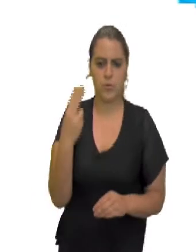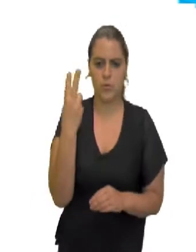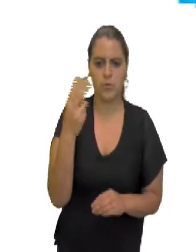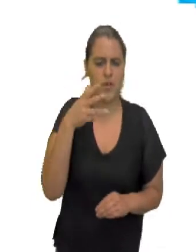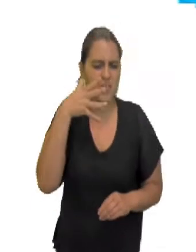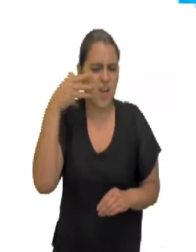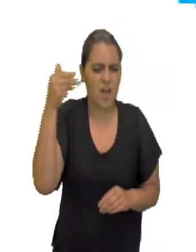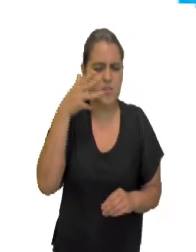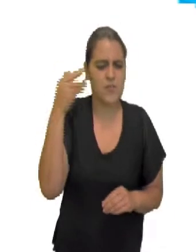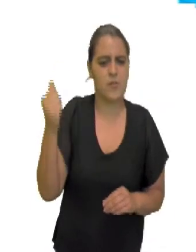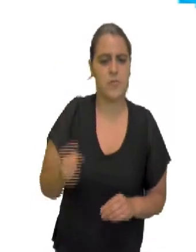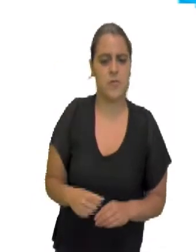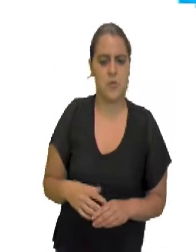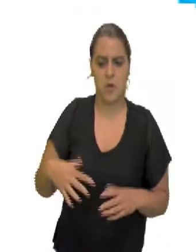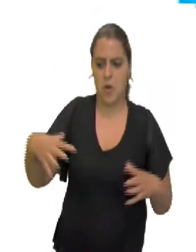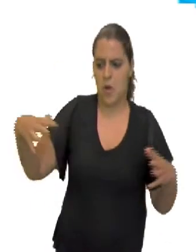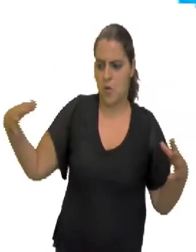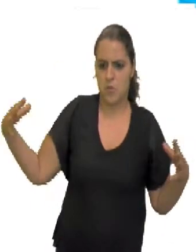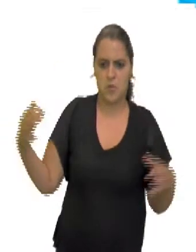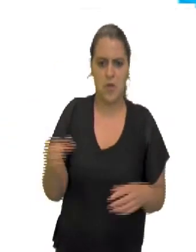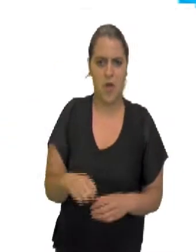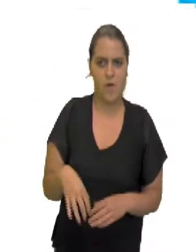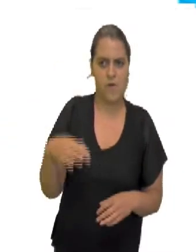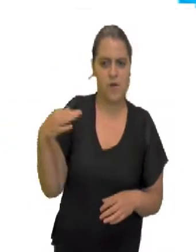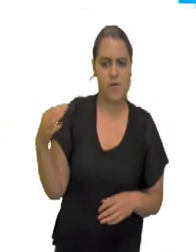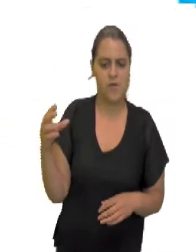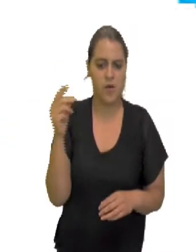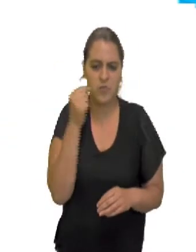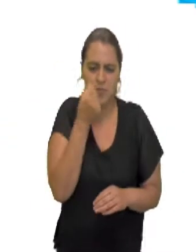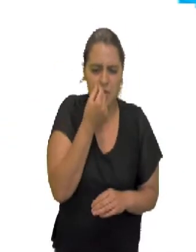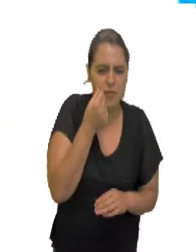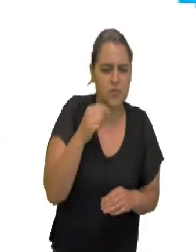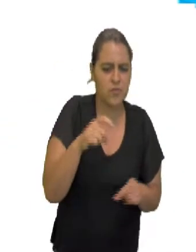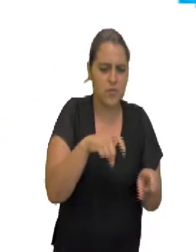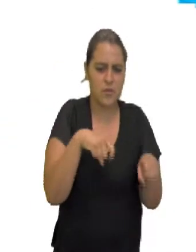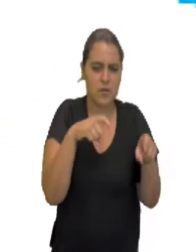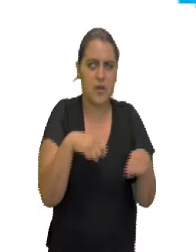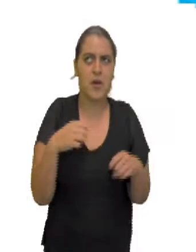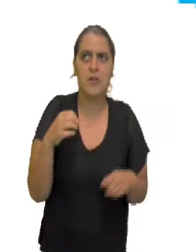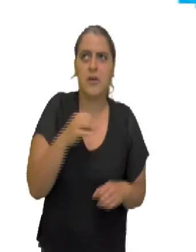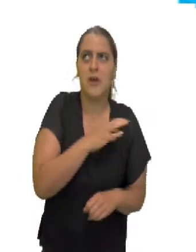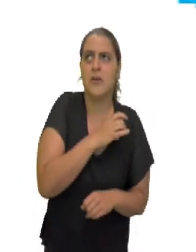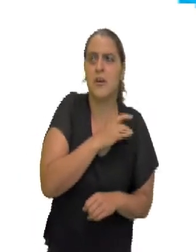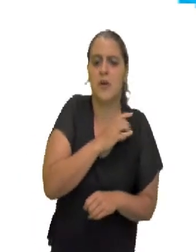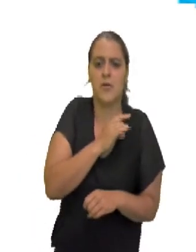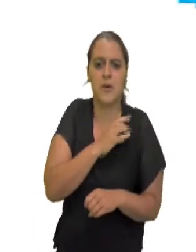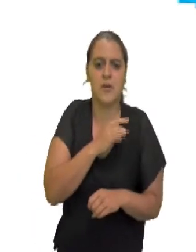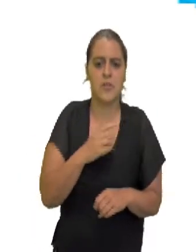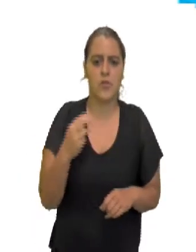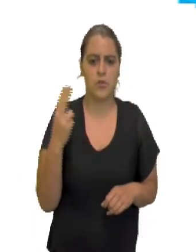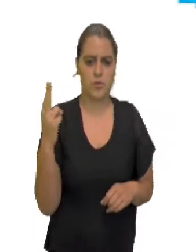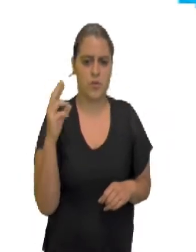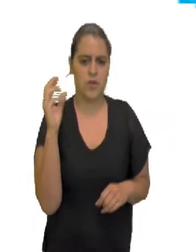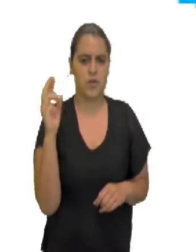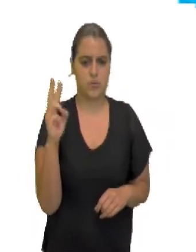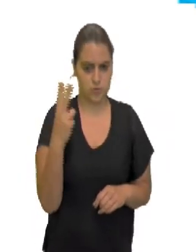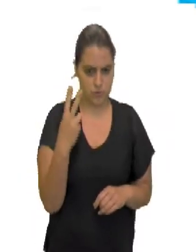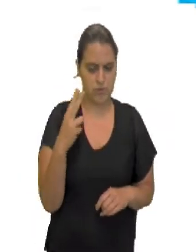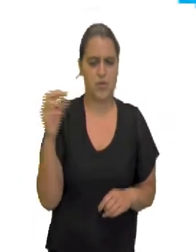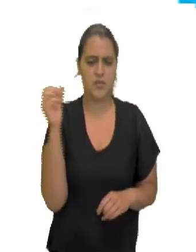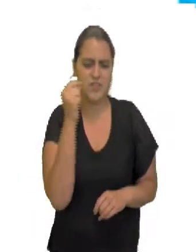que pareceram enormes ao ratinho do campo. Os 2 ratos